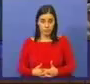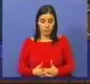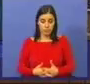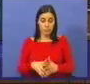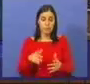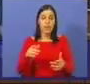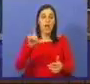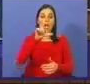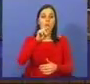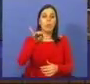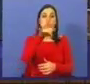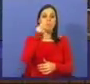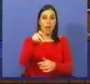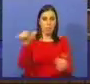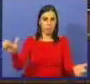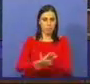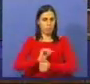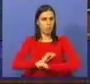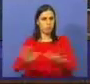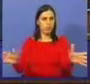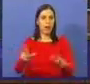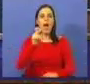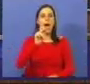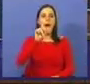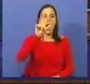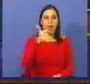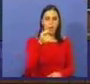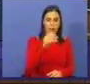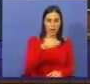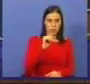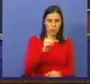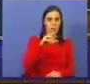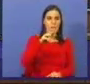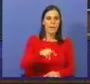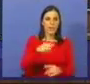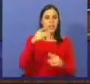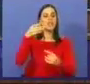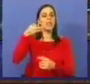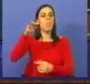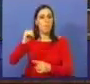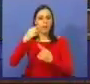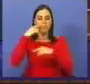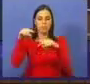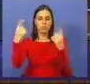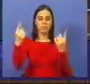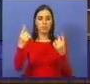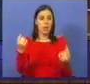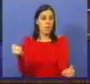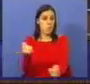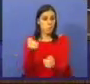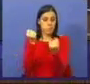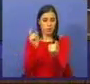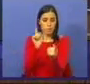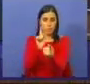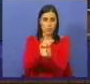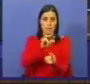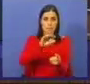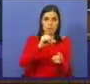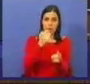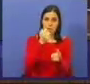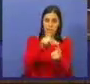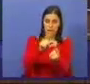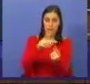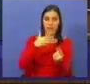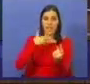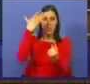aparece na Lusa, segundo a qual Alberto Martins e o Partido Socialista anunciam que, tendo rejeitado a audição de Miguel Cadilho e Dias Loureiro